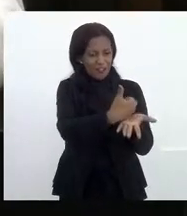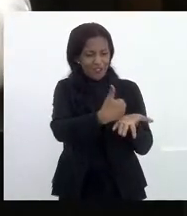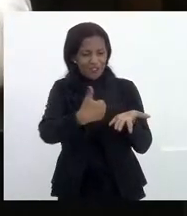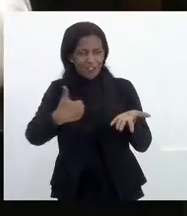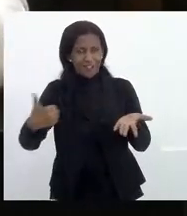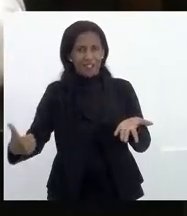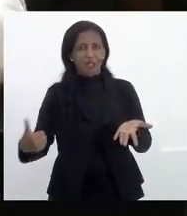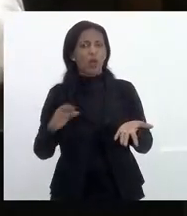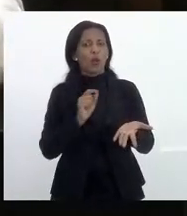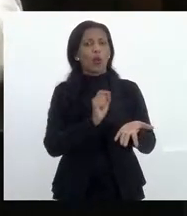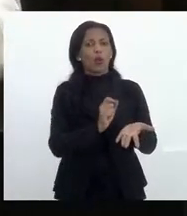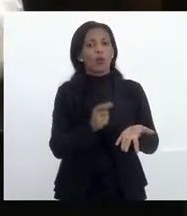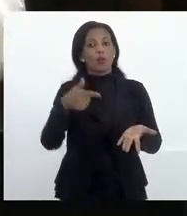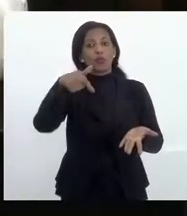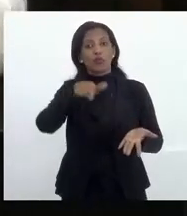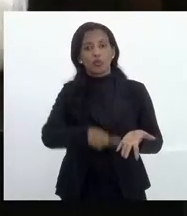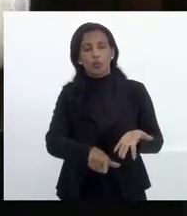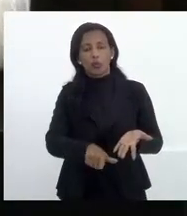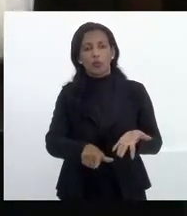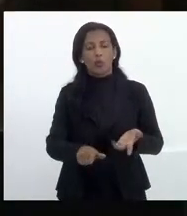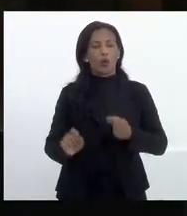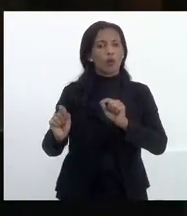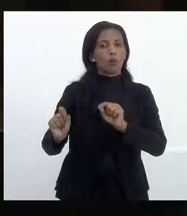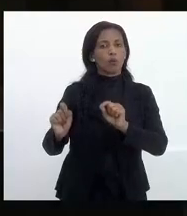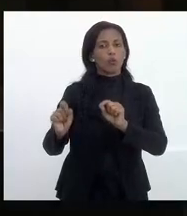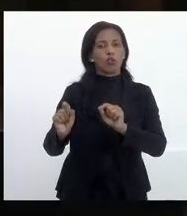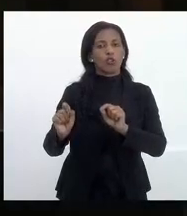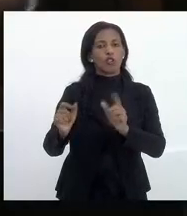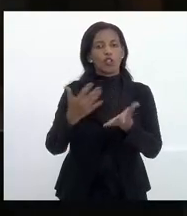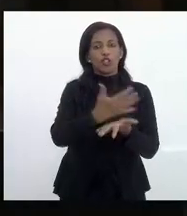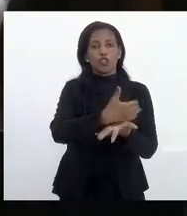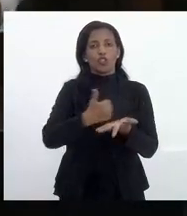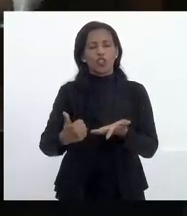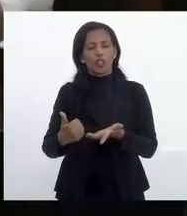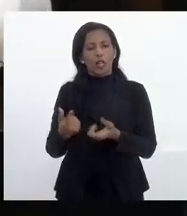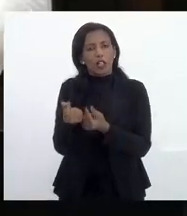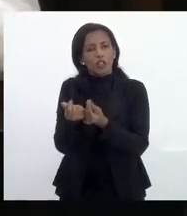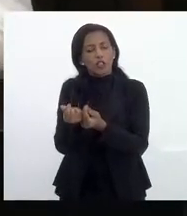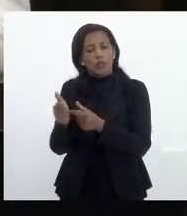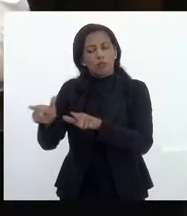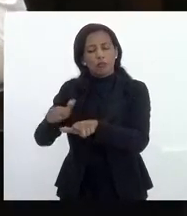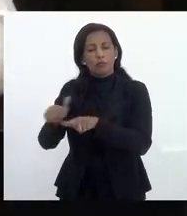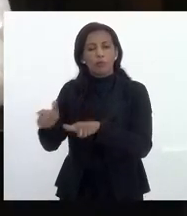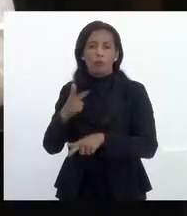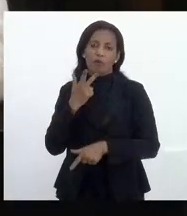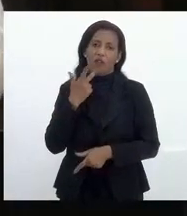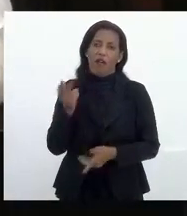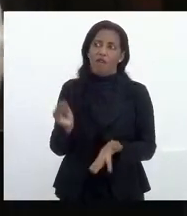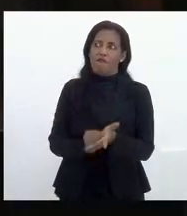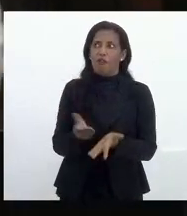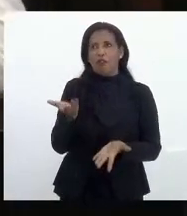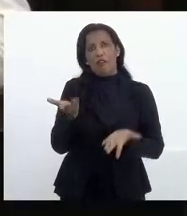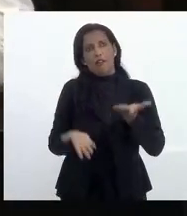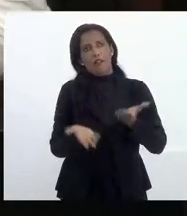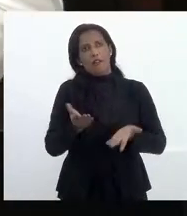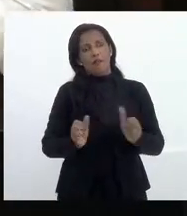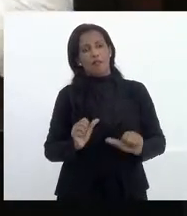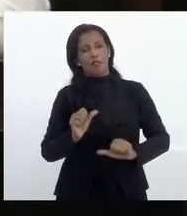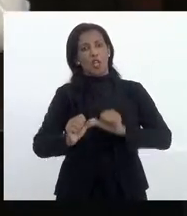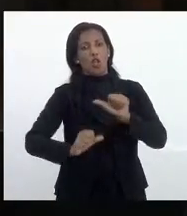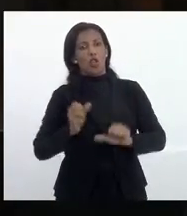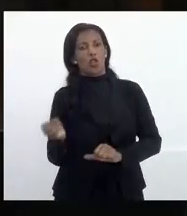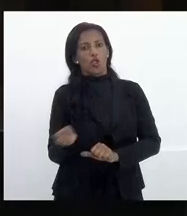que tá fazendo é mais uma vez a tese de tirar dinheiro do Servidor e depois dizer que tem desequilíbrio que tem que fazer uma nova